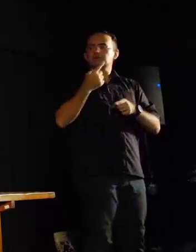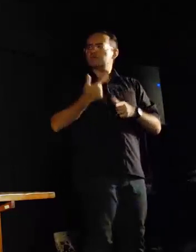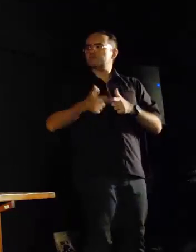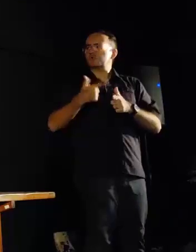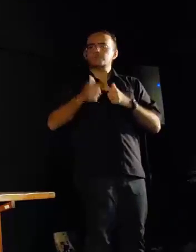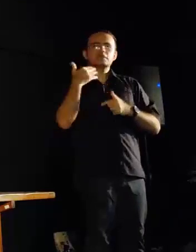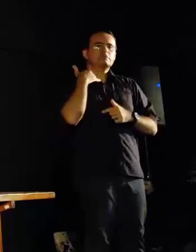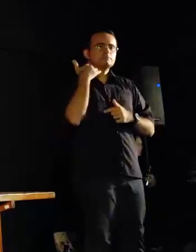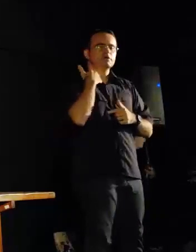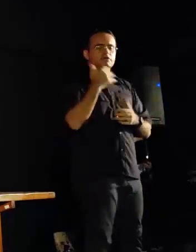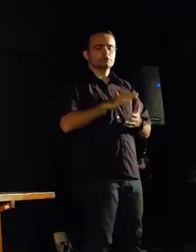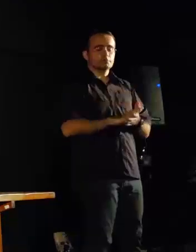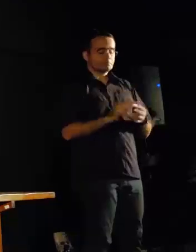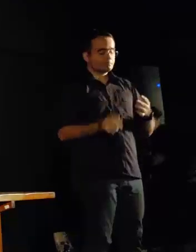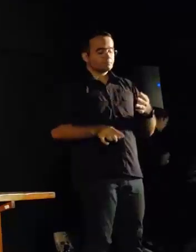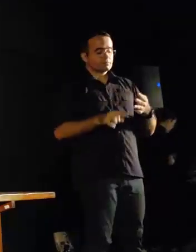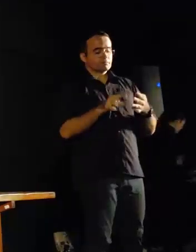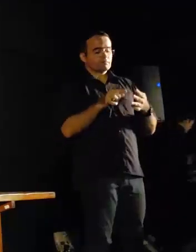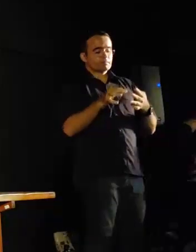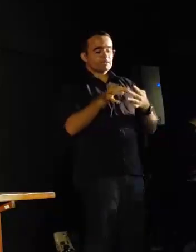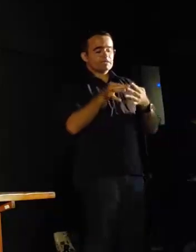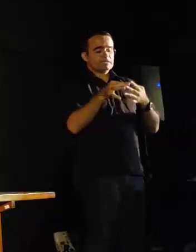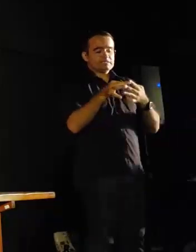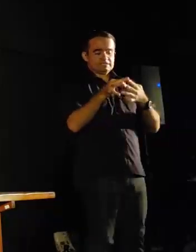Deixa eu começar pela segunda, que é um pouco mais simples, né?